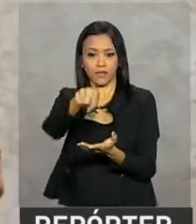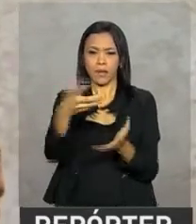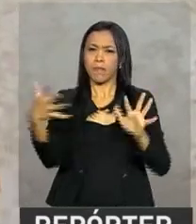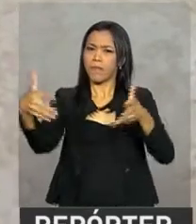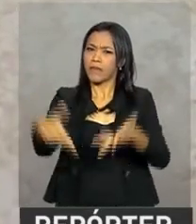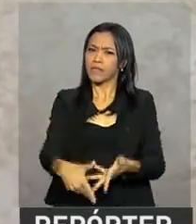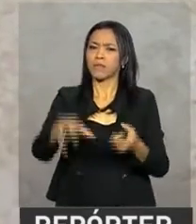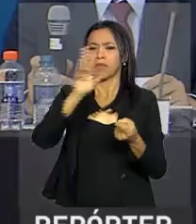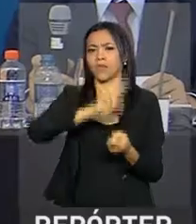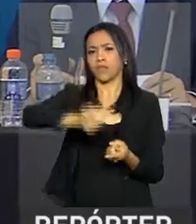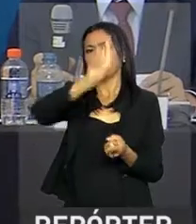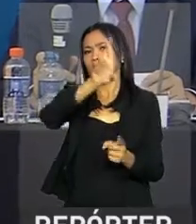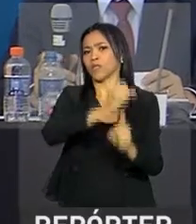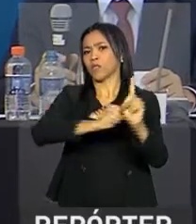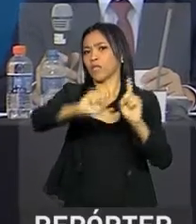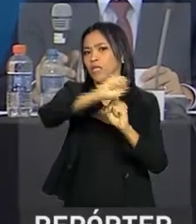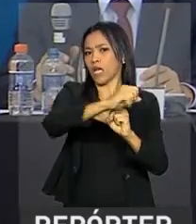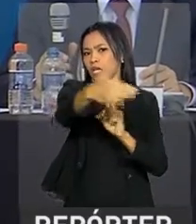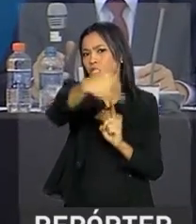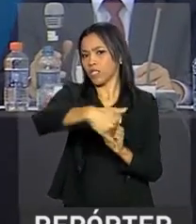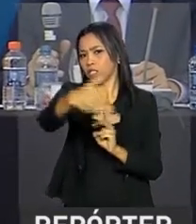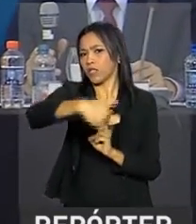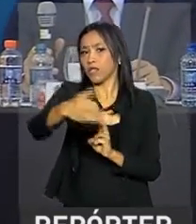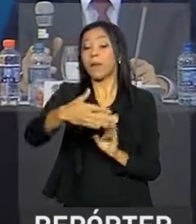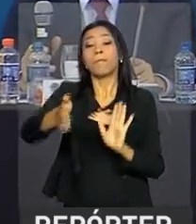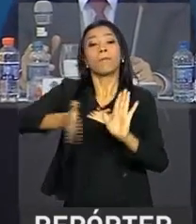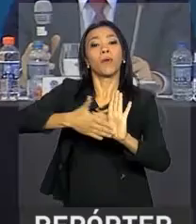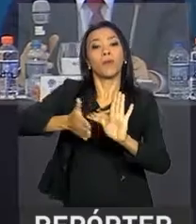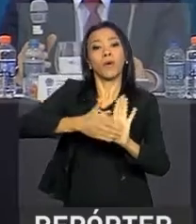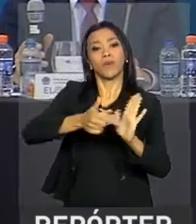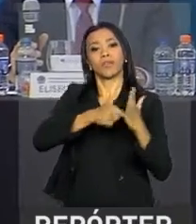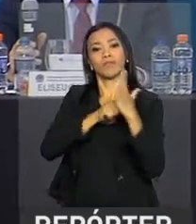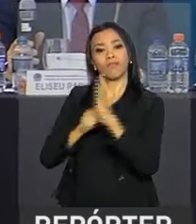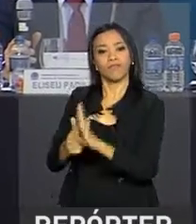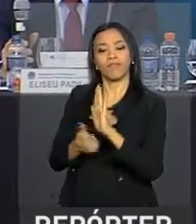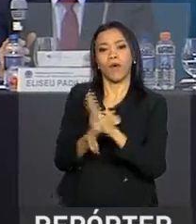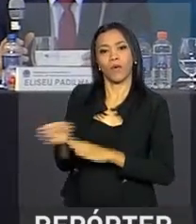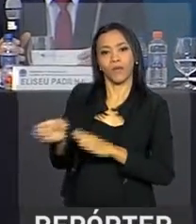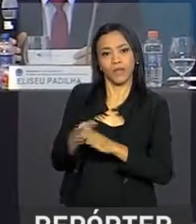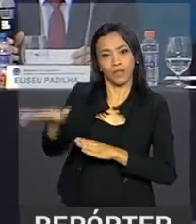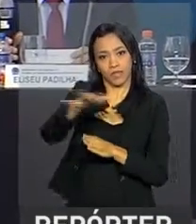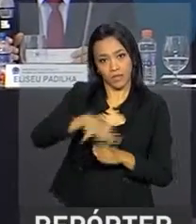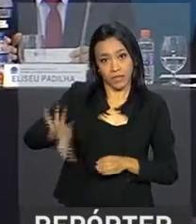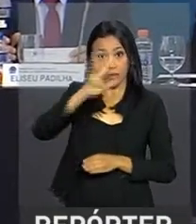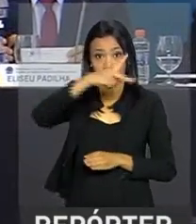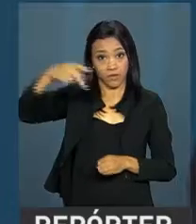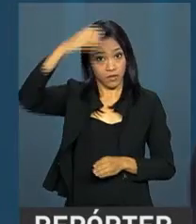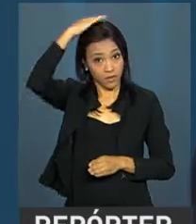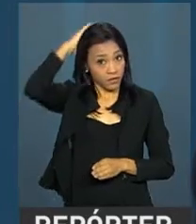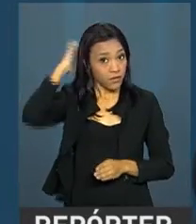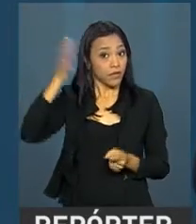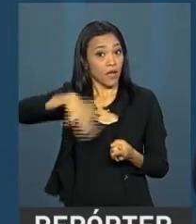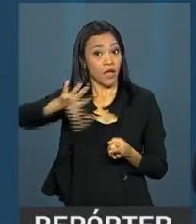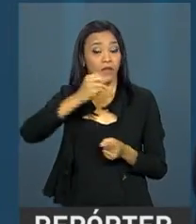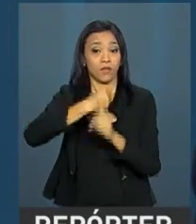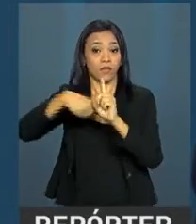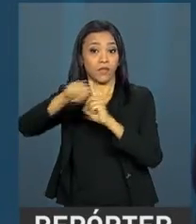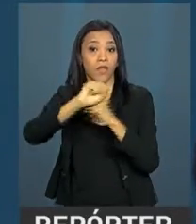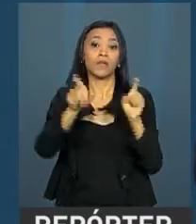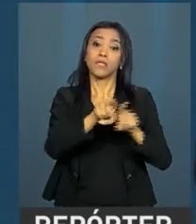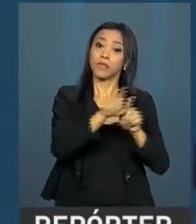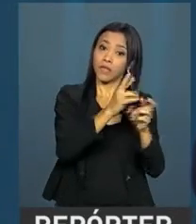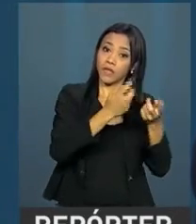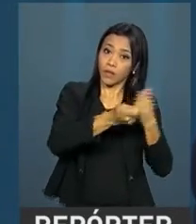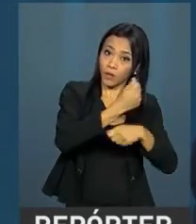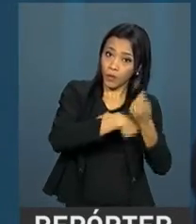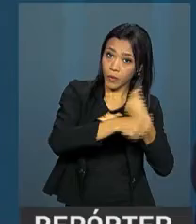membros da sociedade civil que trazem propostas para assessorar o presidente da República nas áreas social e econômica. O ministro da Fazenda, Henrique